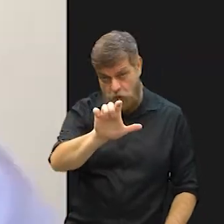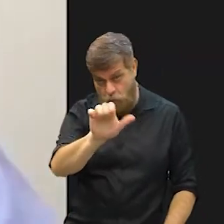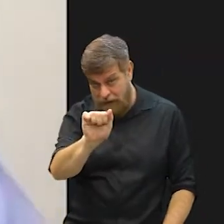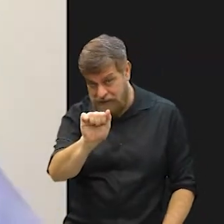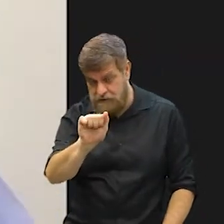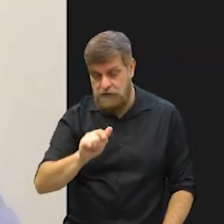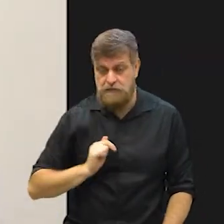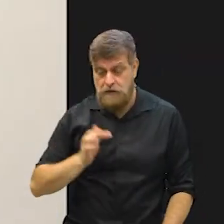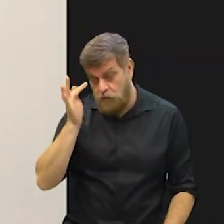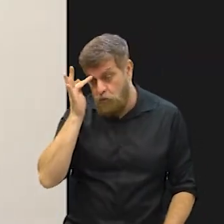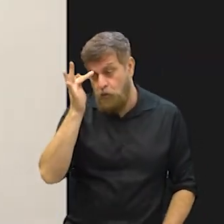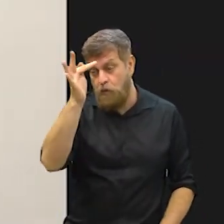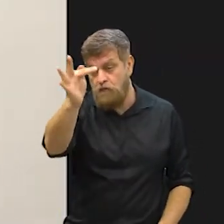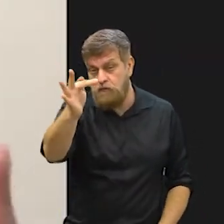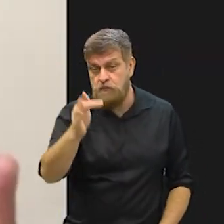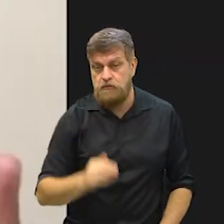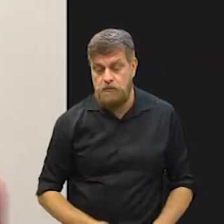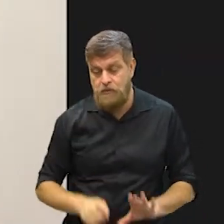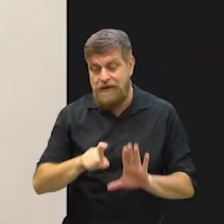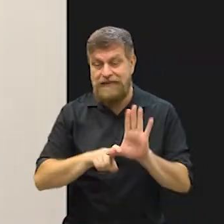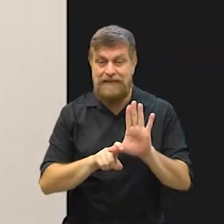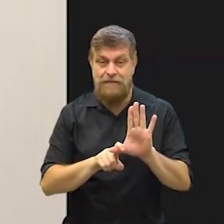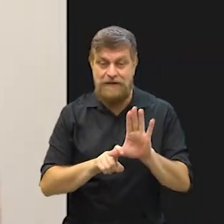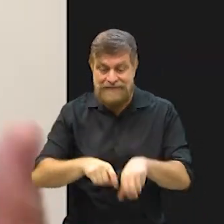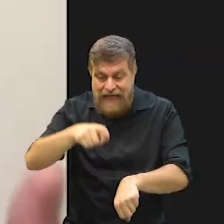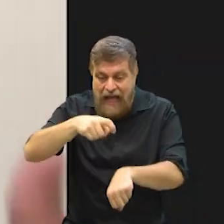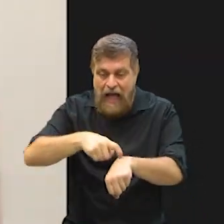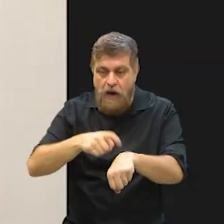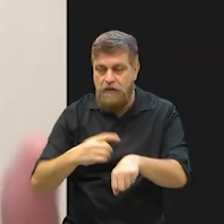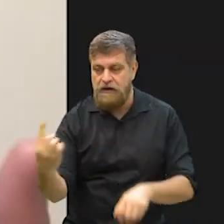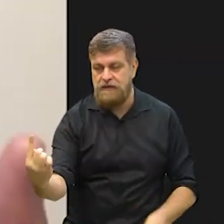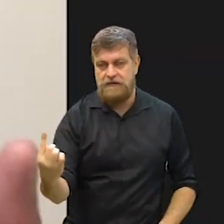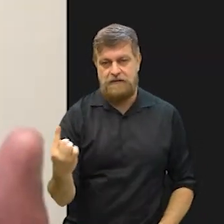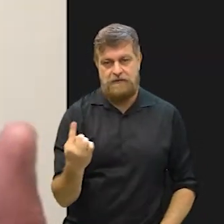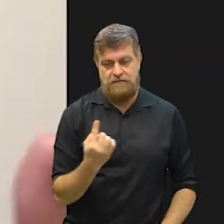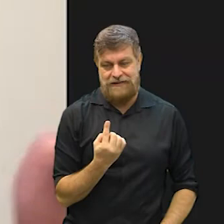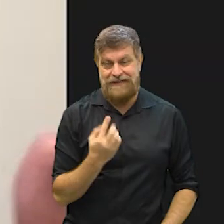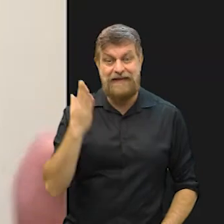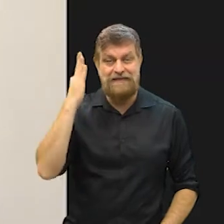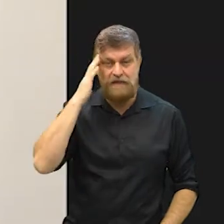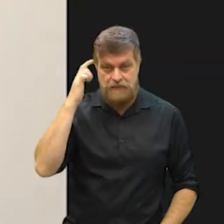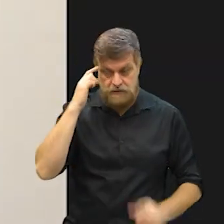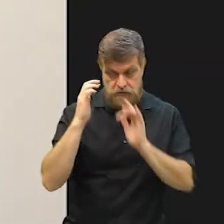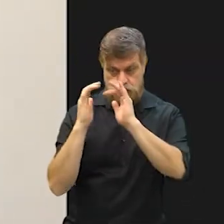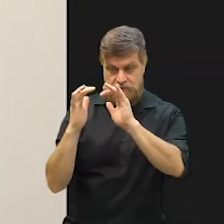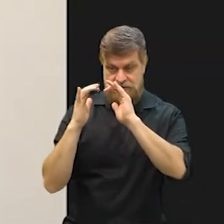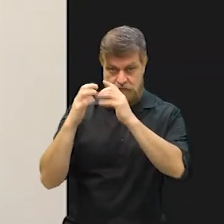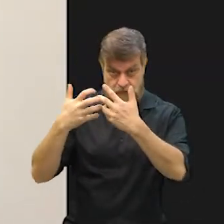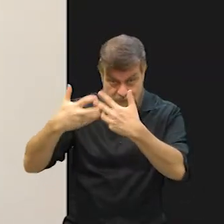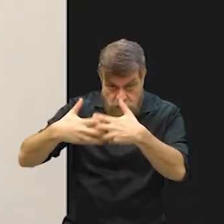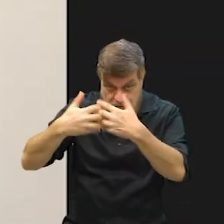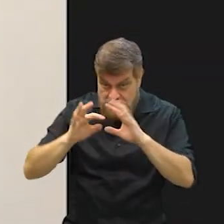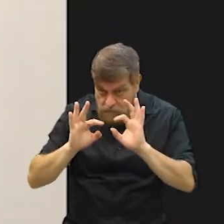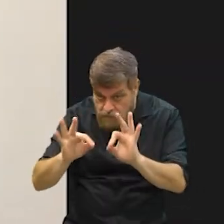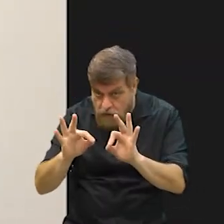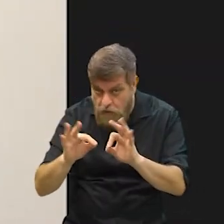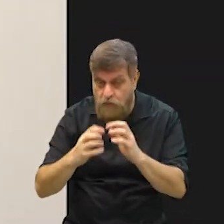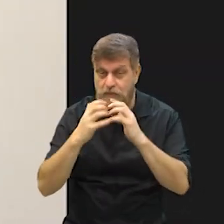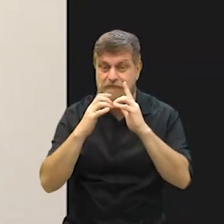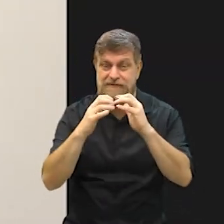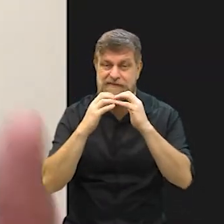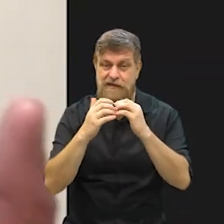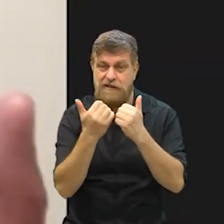como elas chegam até nós, de quão grave já está a deterioração do sistema nervoso central dela.